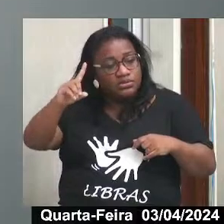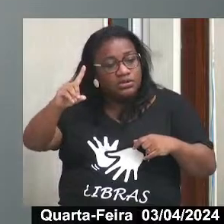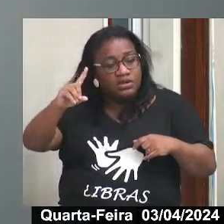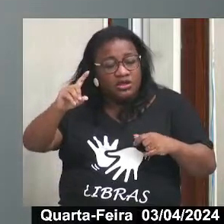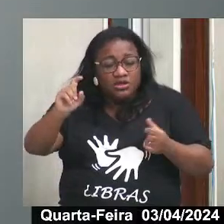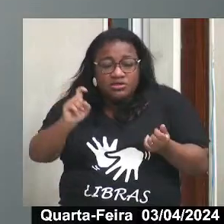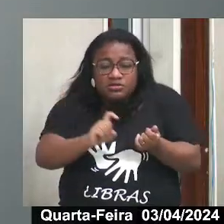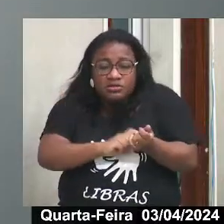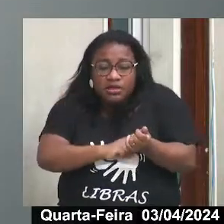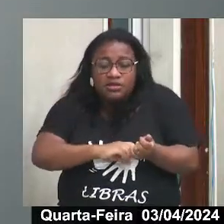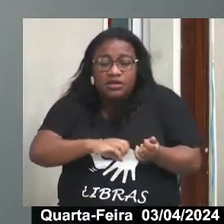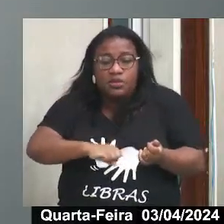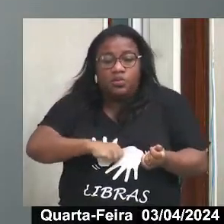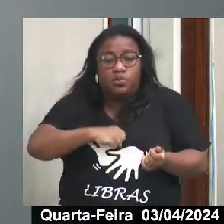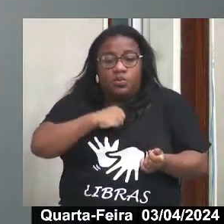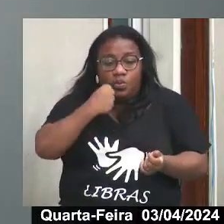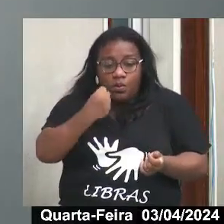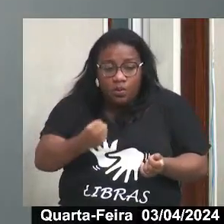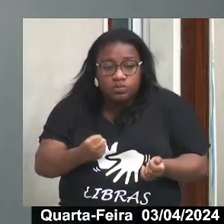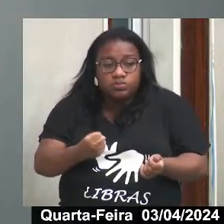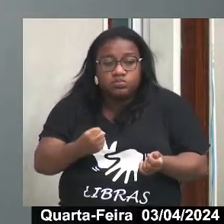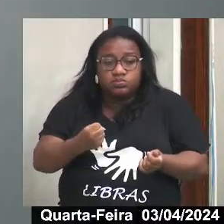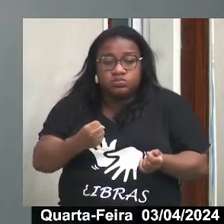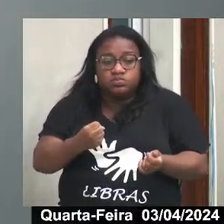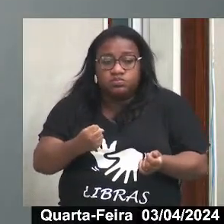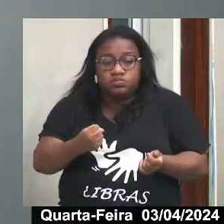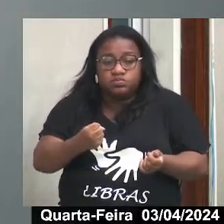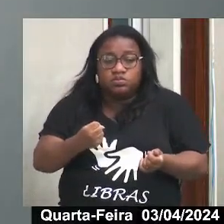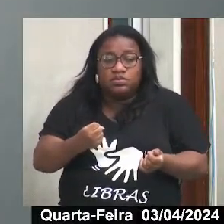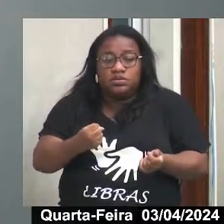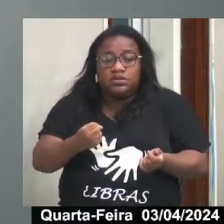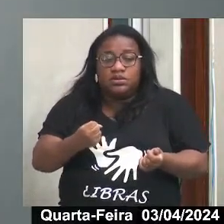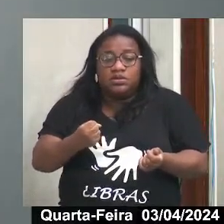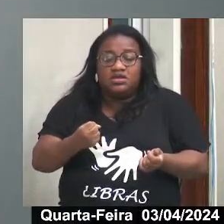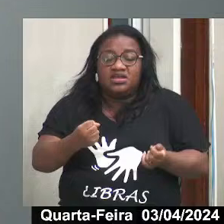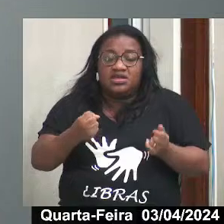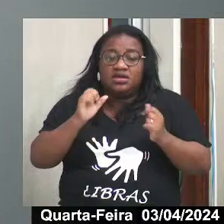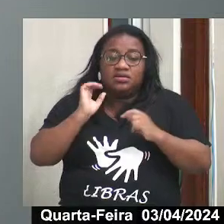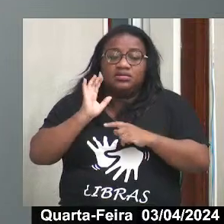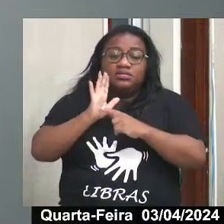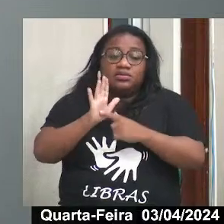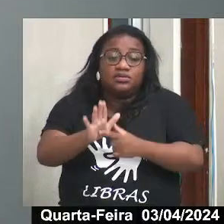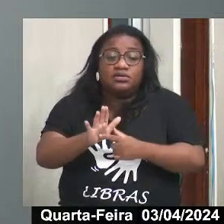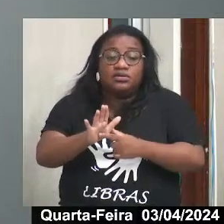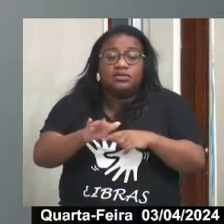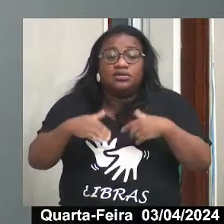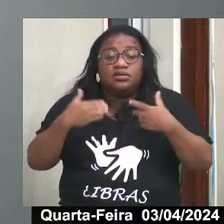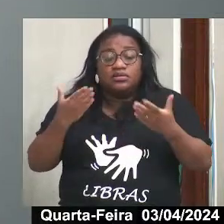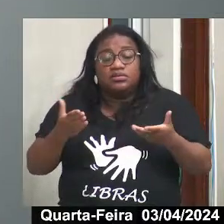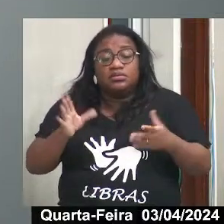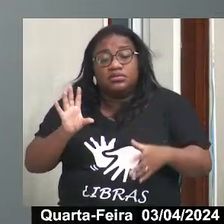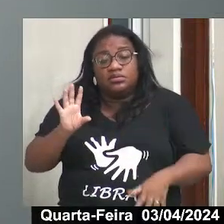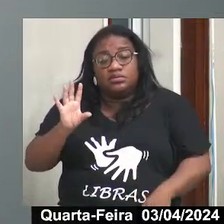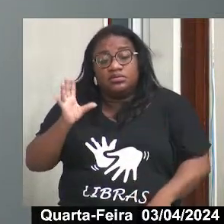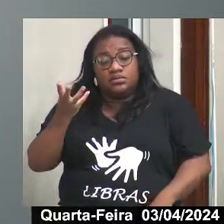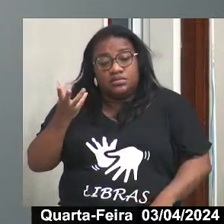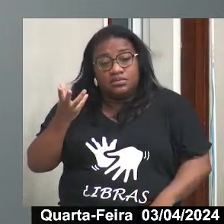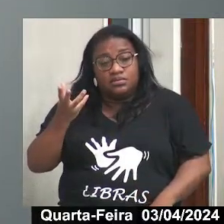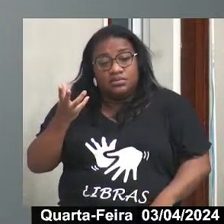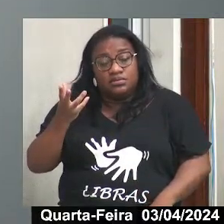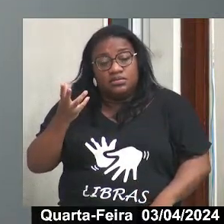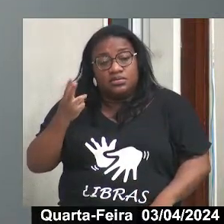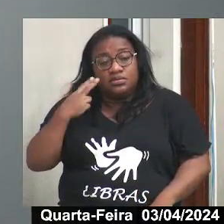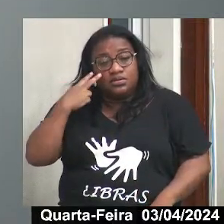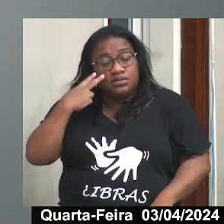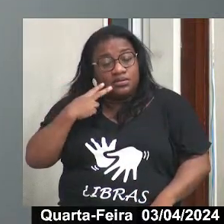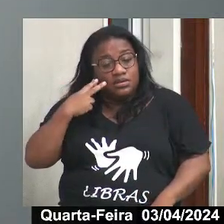emoção, que a raiva, que a cólera ia falar mais do que a razão. E foi isso que aconteceu.